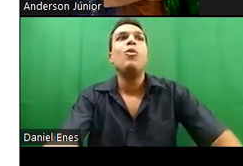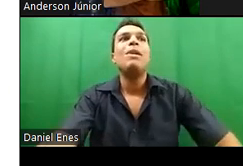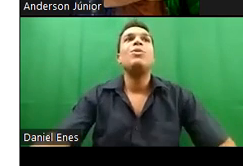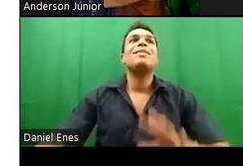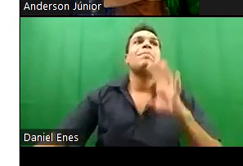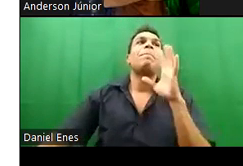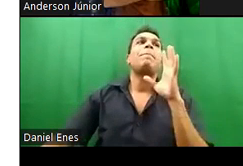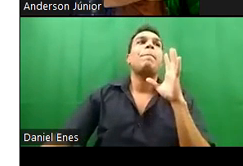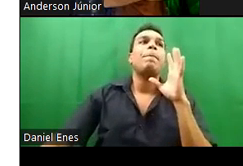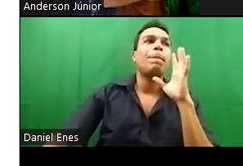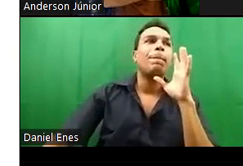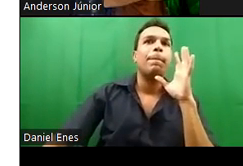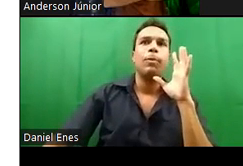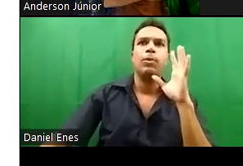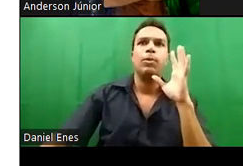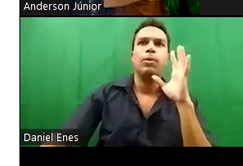Uma coisa...